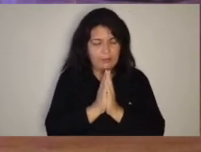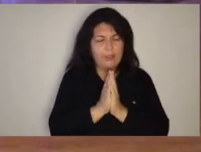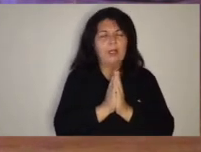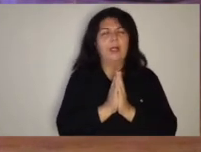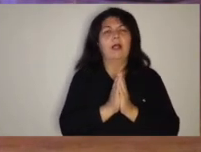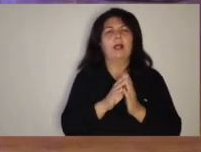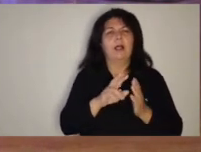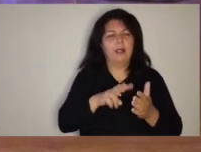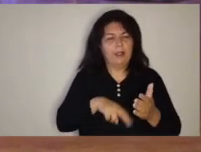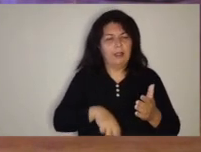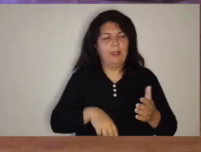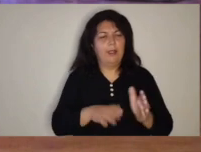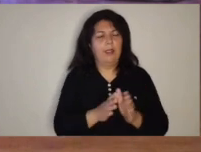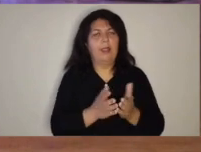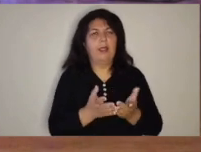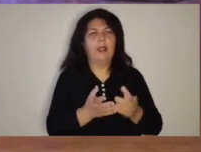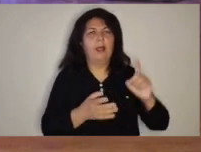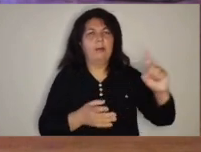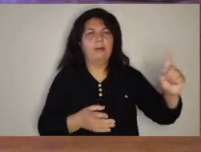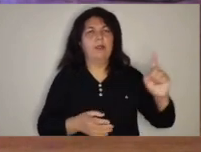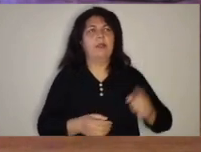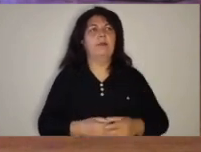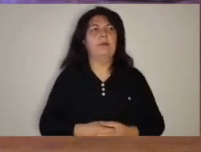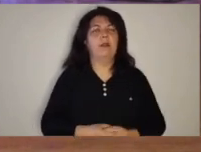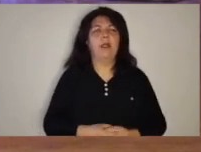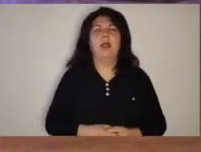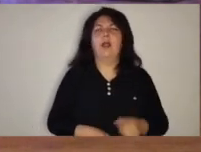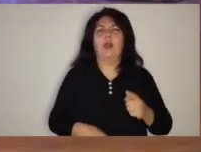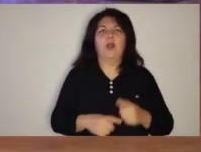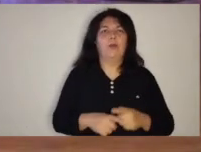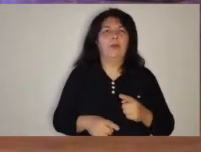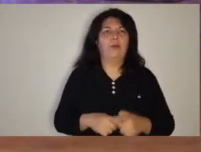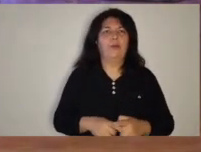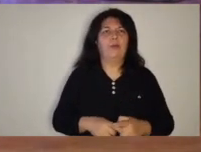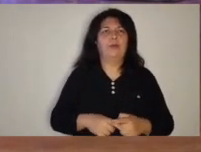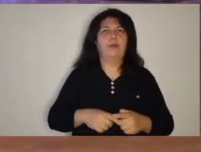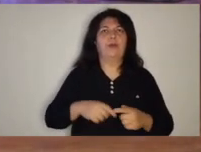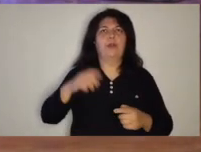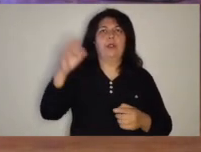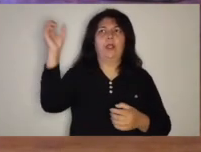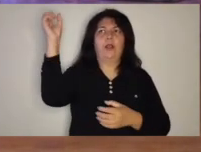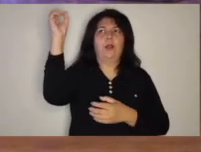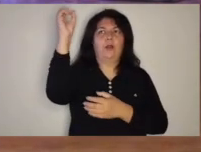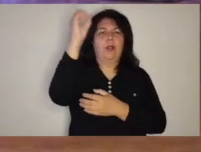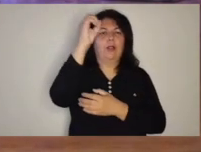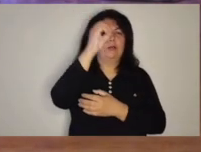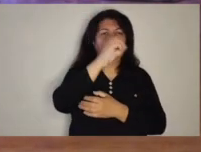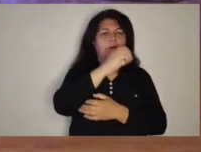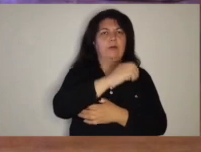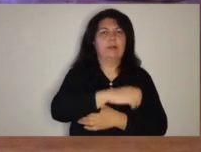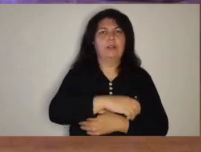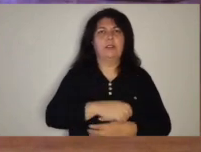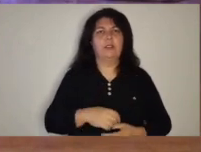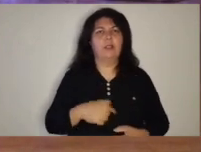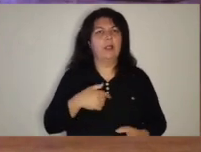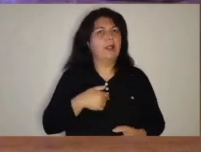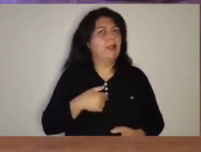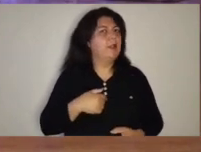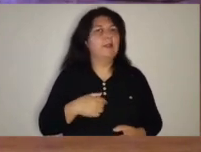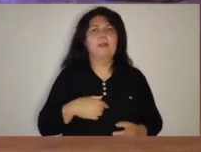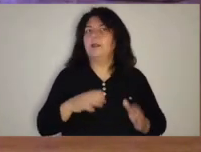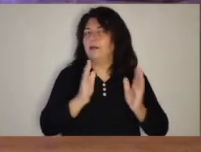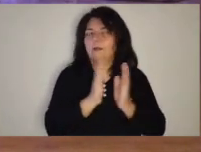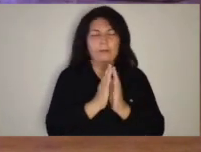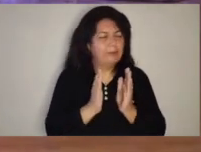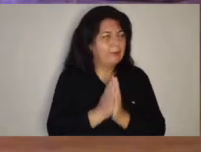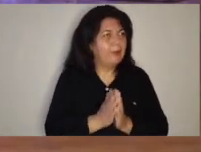tem a parte lá da meditação. E para mim, meditação é isso, orar, ler a Bíblia, tal. Mas, irmãos, ficou na manhã, certo? Entrei o resto do